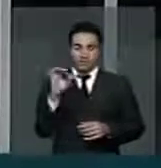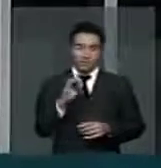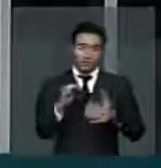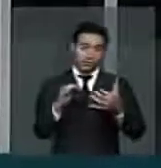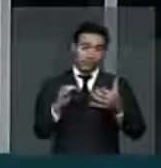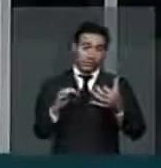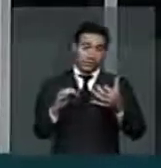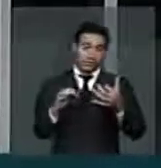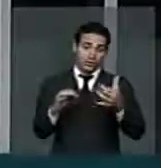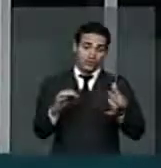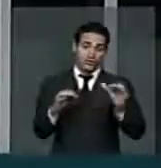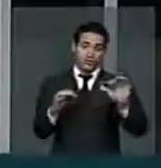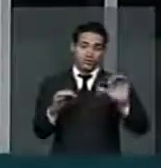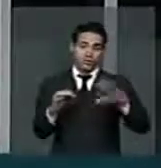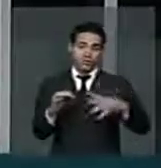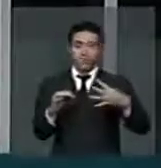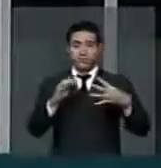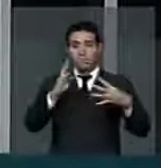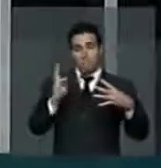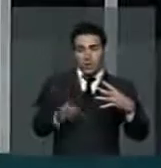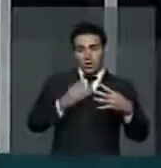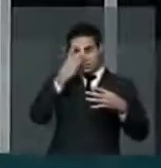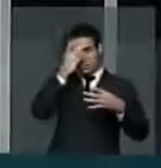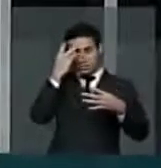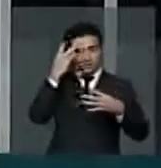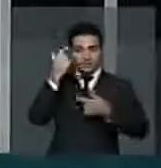94 milhões de trabalhadores.